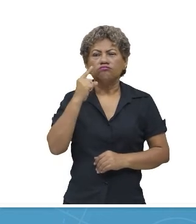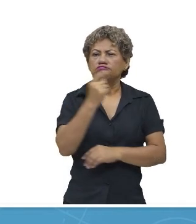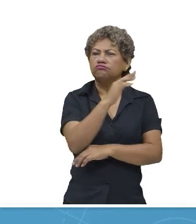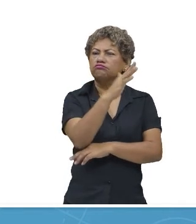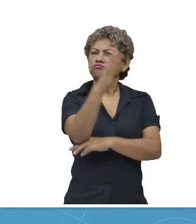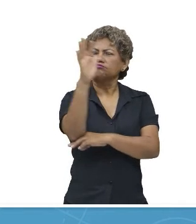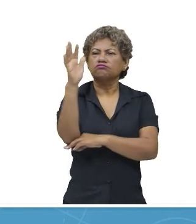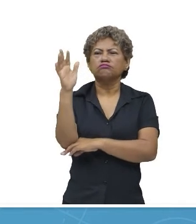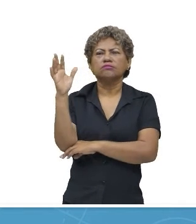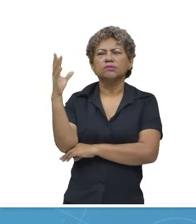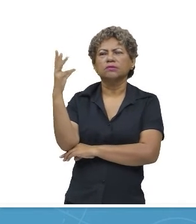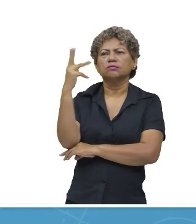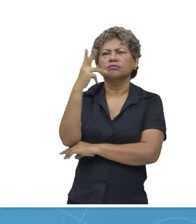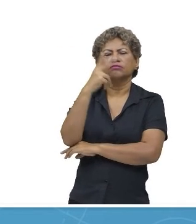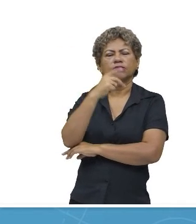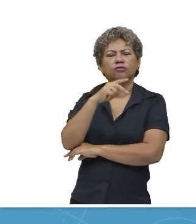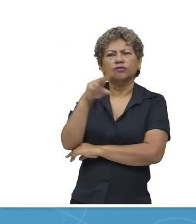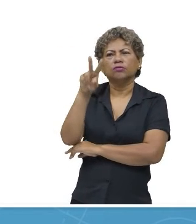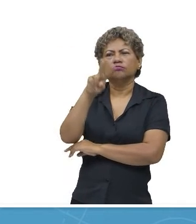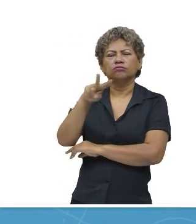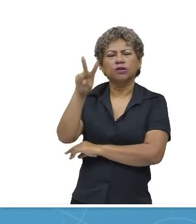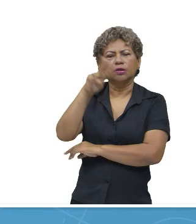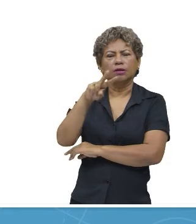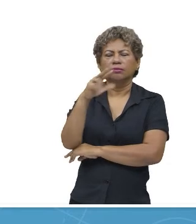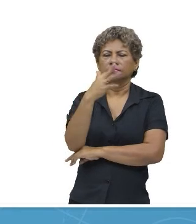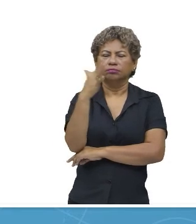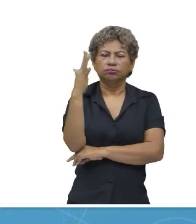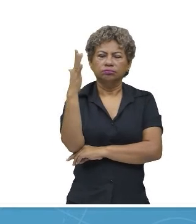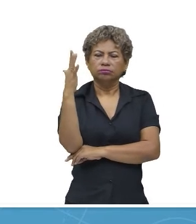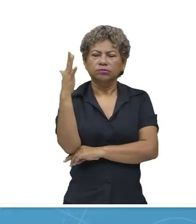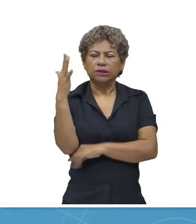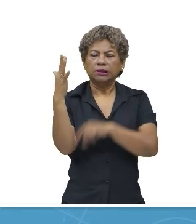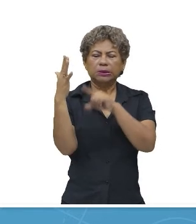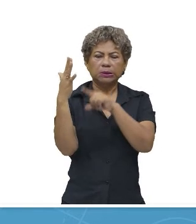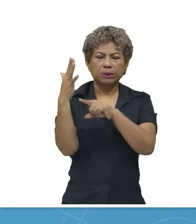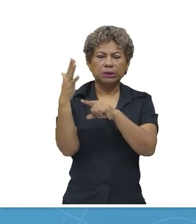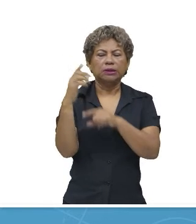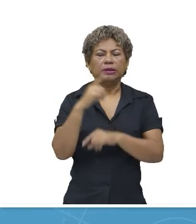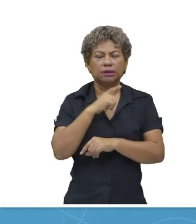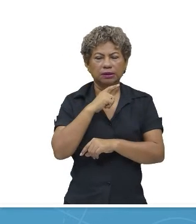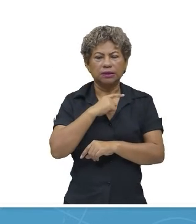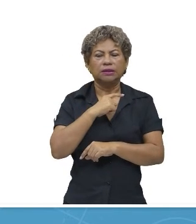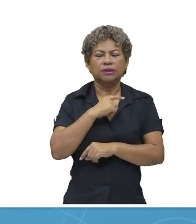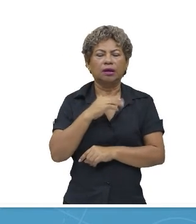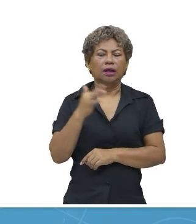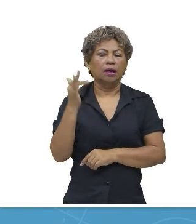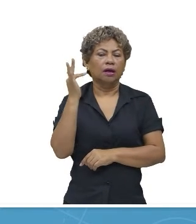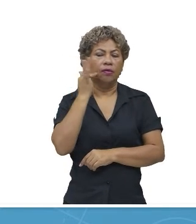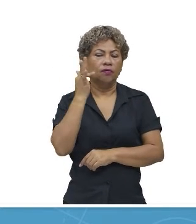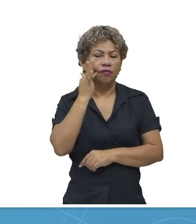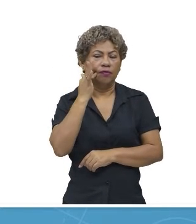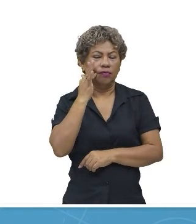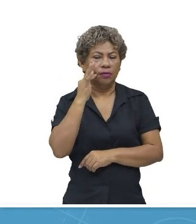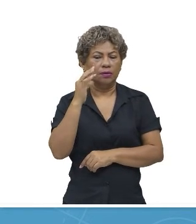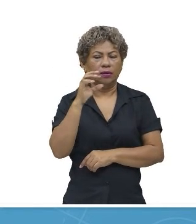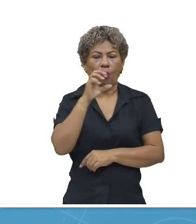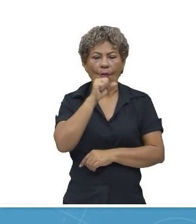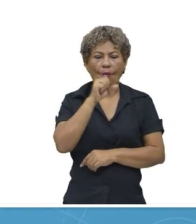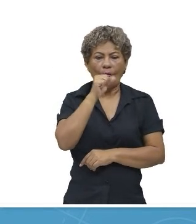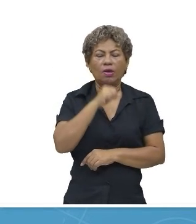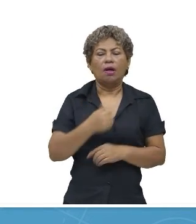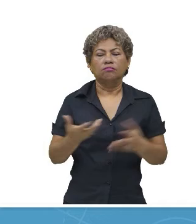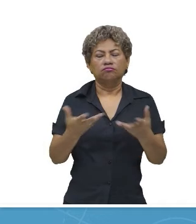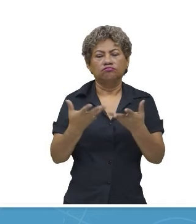Cada uma com 8 galhos, cada galho com 8 ramos, cada ramo com 8 frutas. Contando com paciência, um número